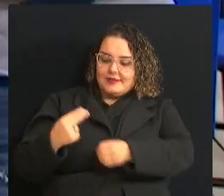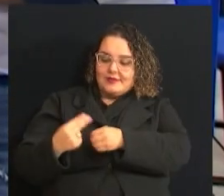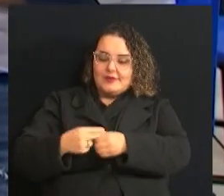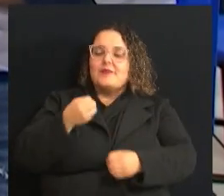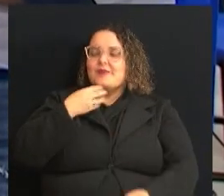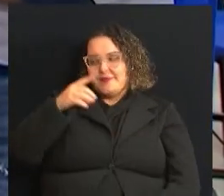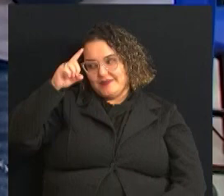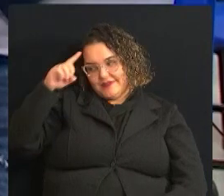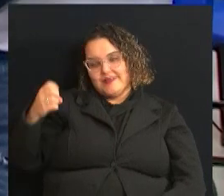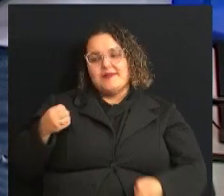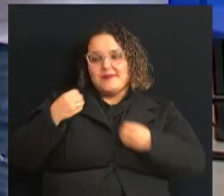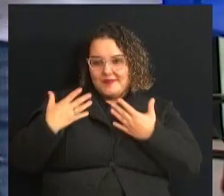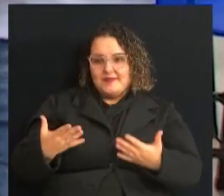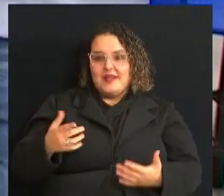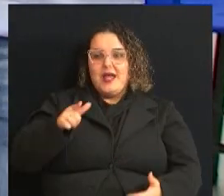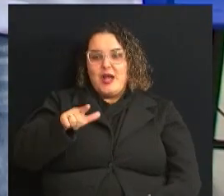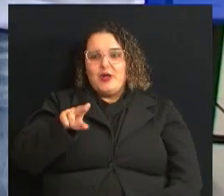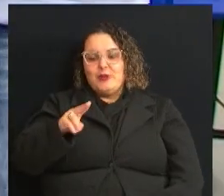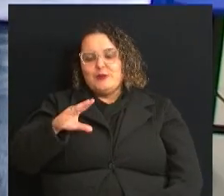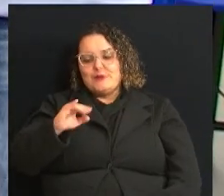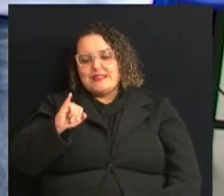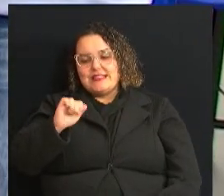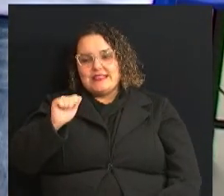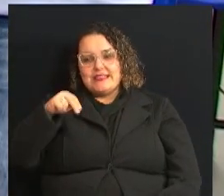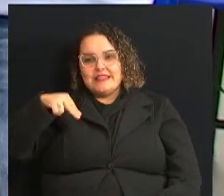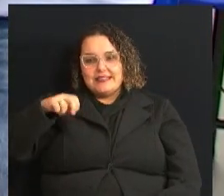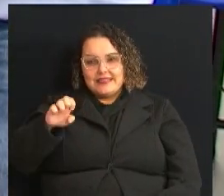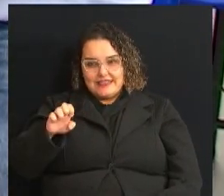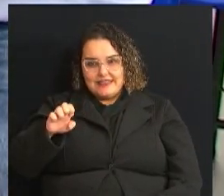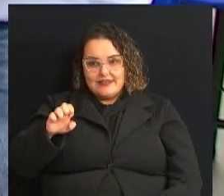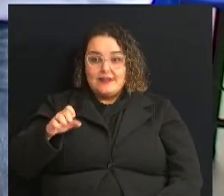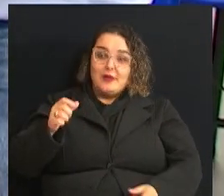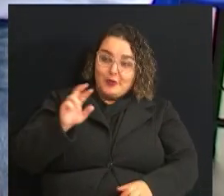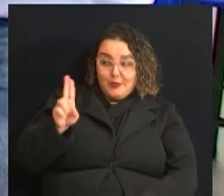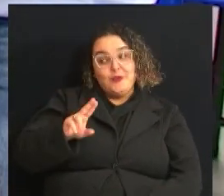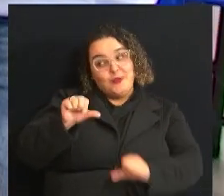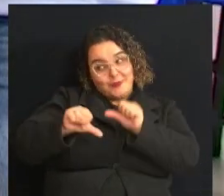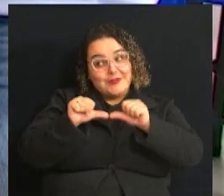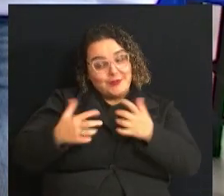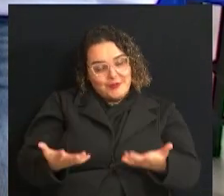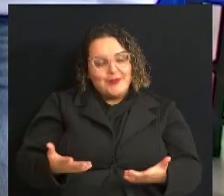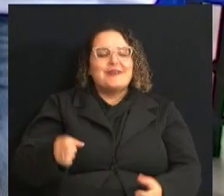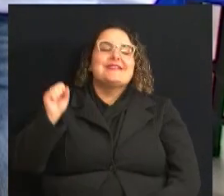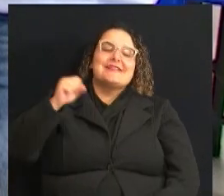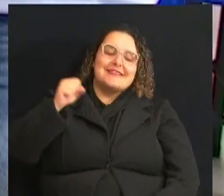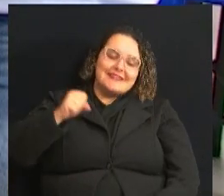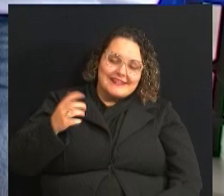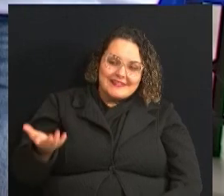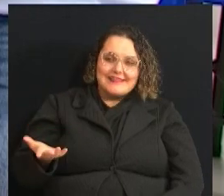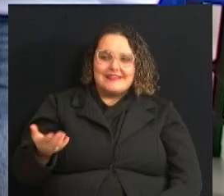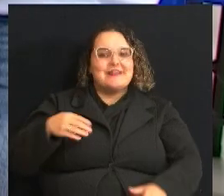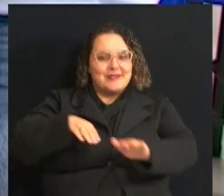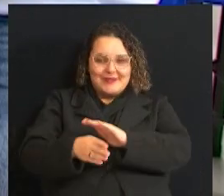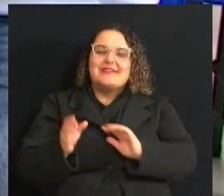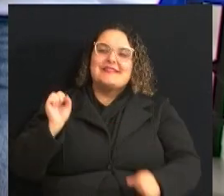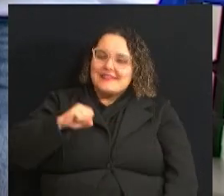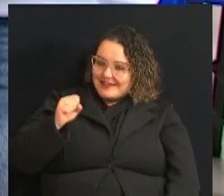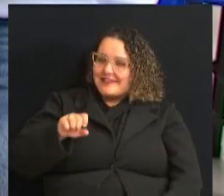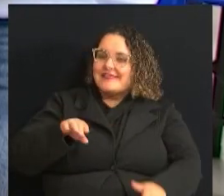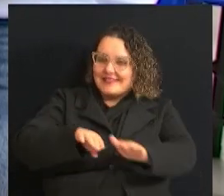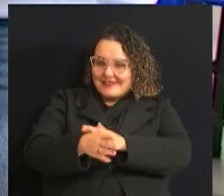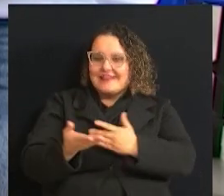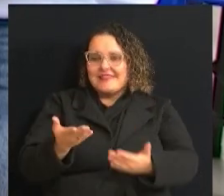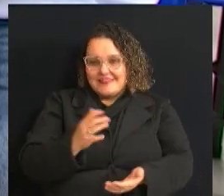você Luciane porque certamente muita gente já chamou de Luciana, né? Sim. Tá acostumada? Sim, estou acostumada com